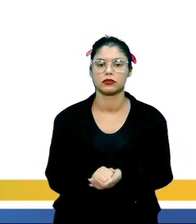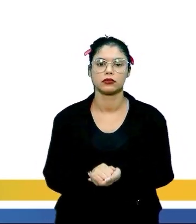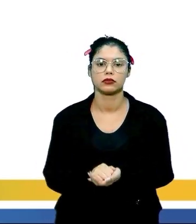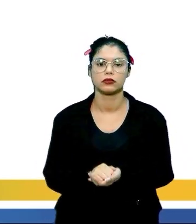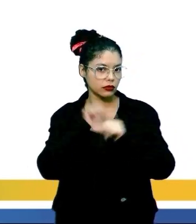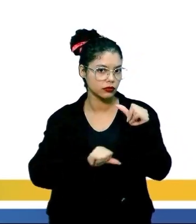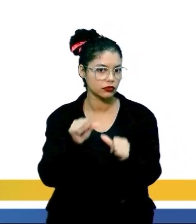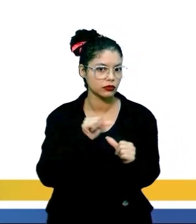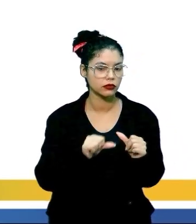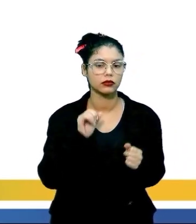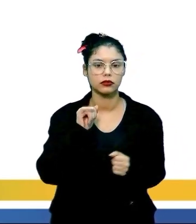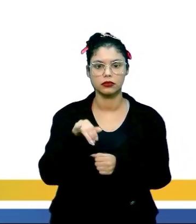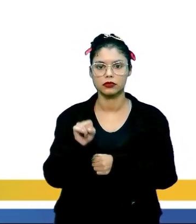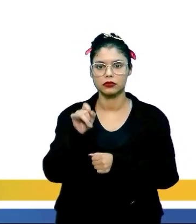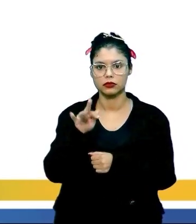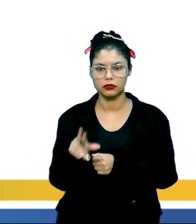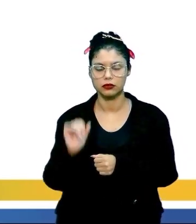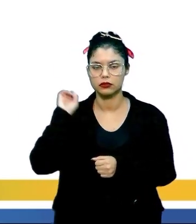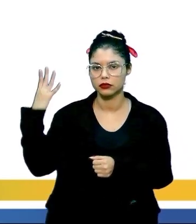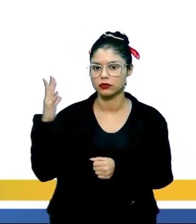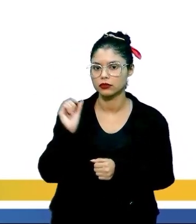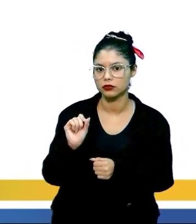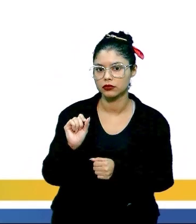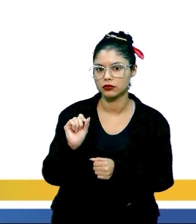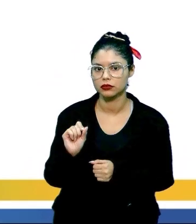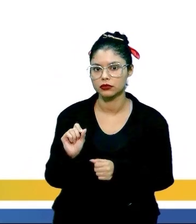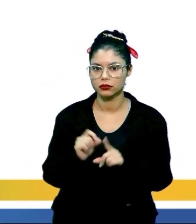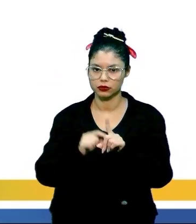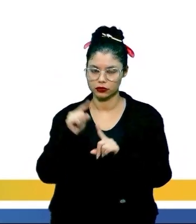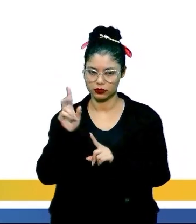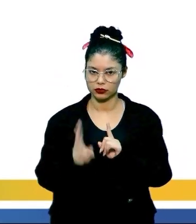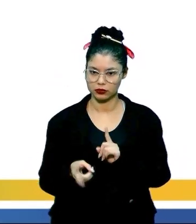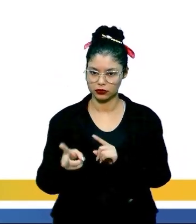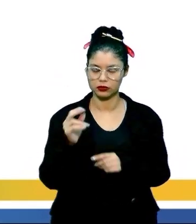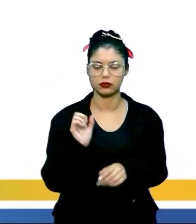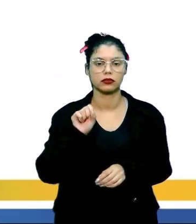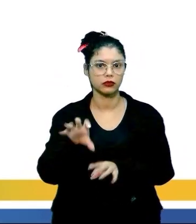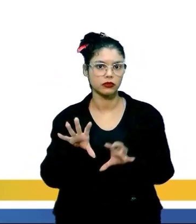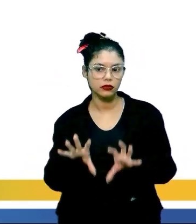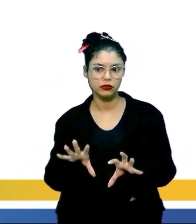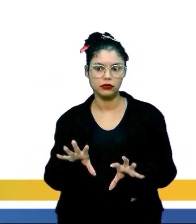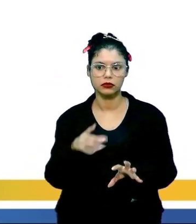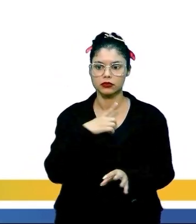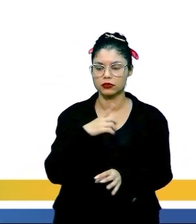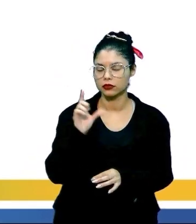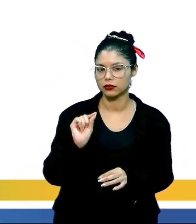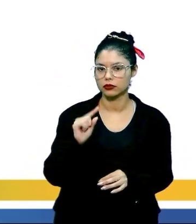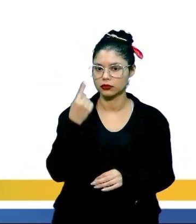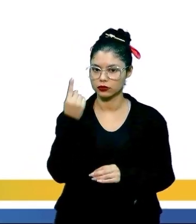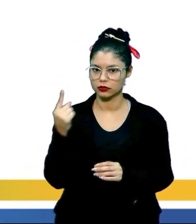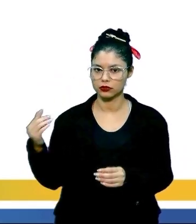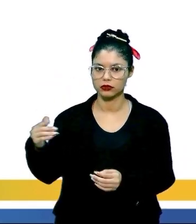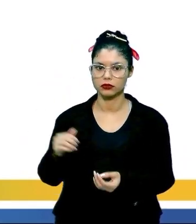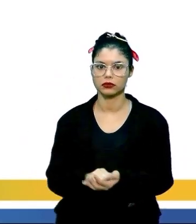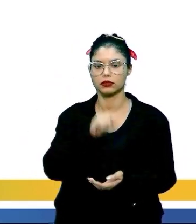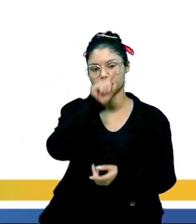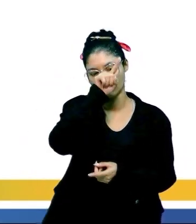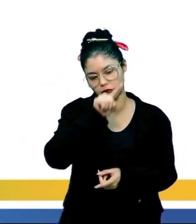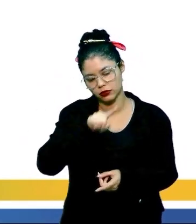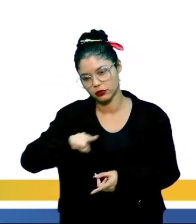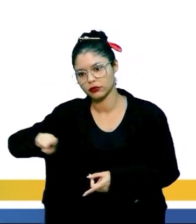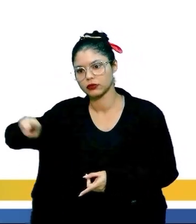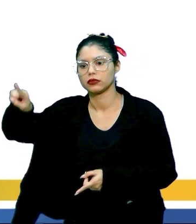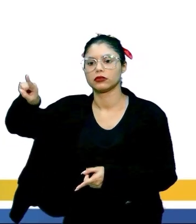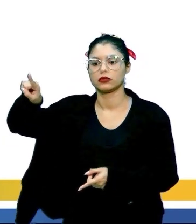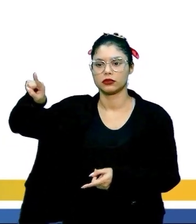a transformação isotérmica ela vai acontecer sobre temperatura constante. Logo, nós teremos uma curva, né? Uma curva em que eu